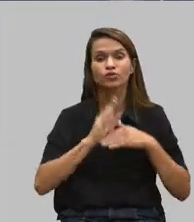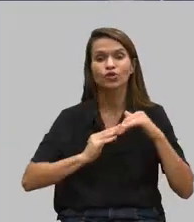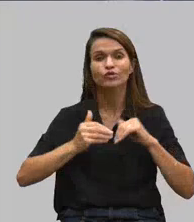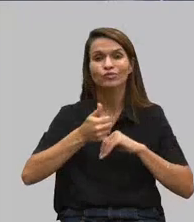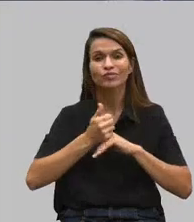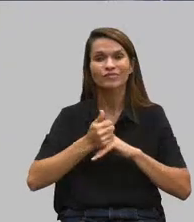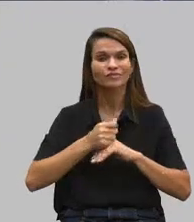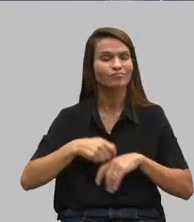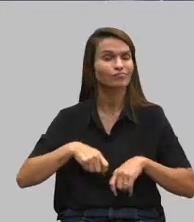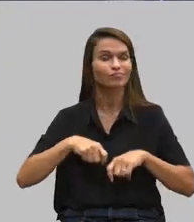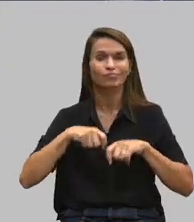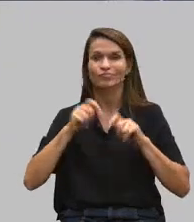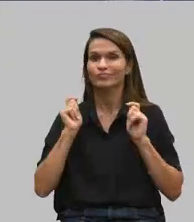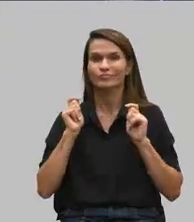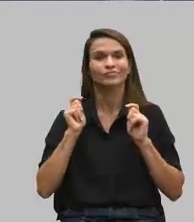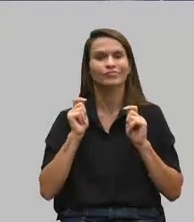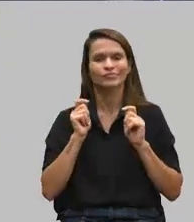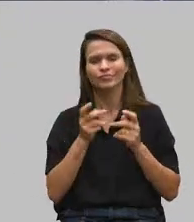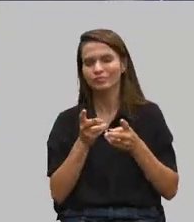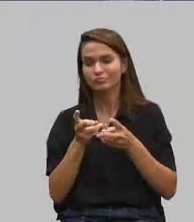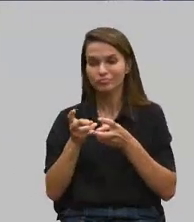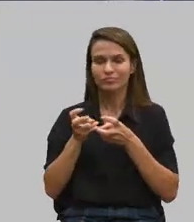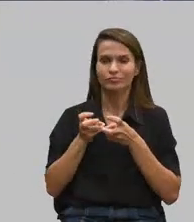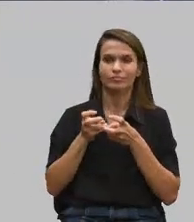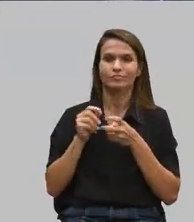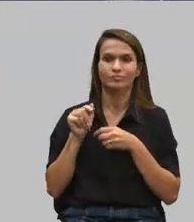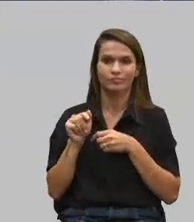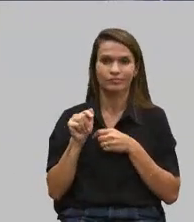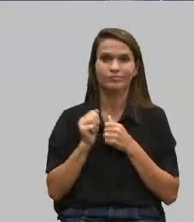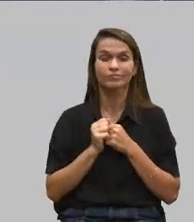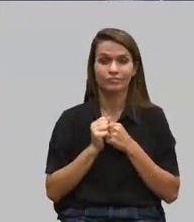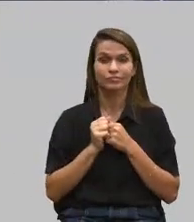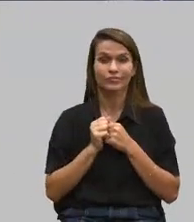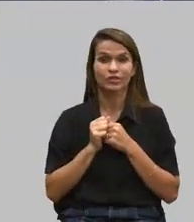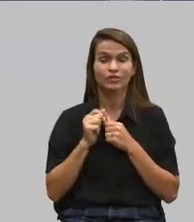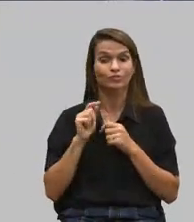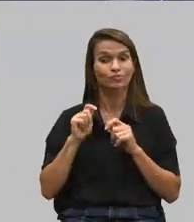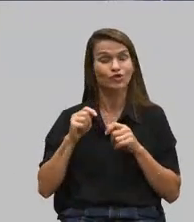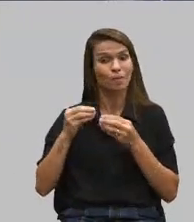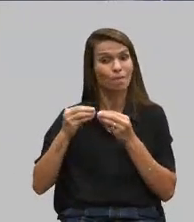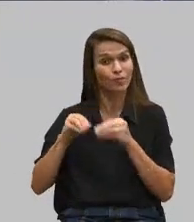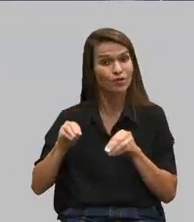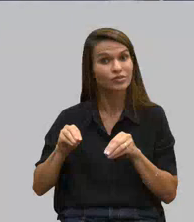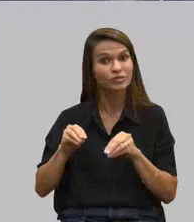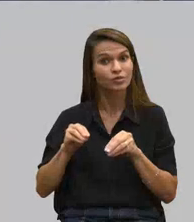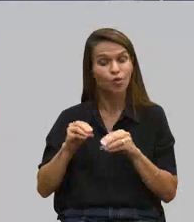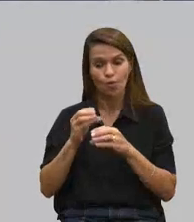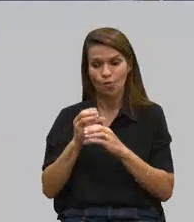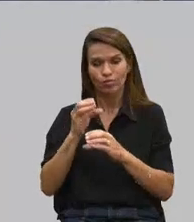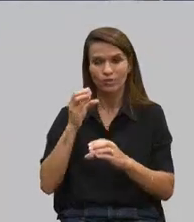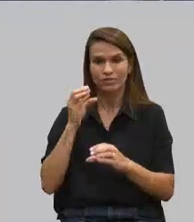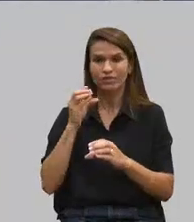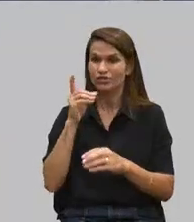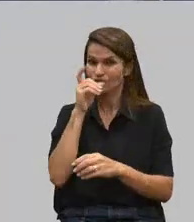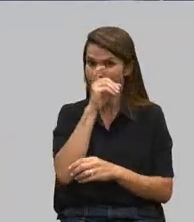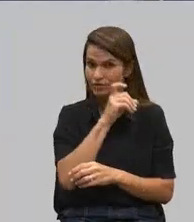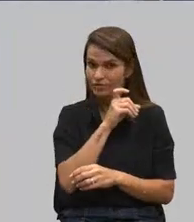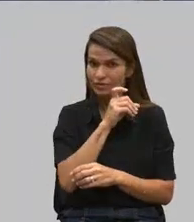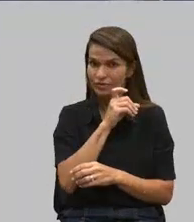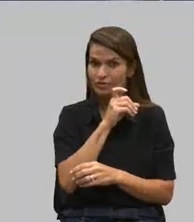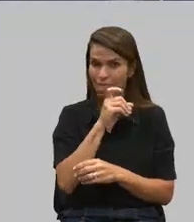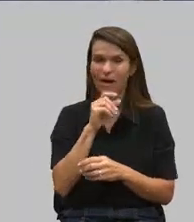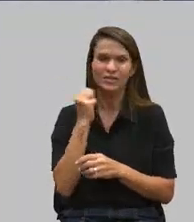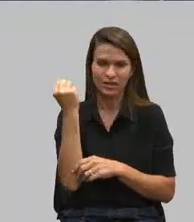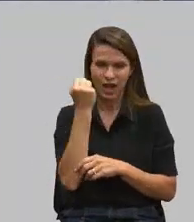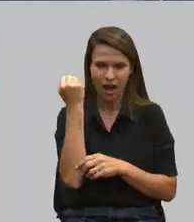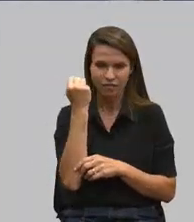condições de detectar isso e isso pode comprometer até um diagnóstico futuro porque dentro de uma sala